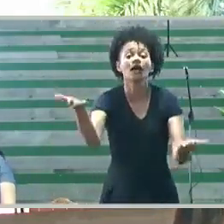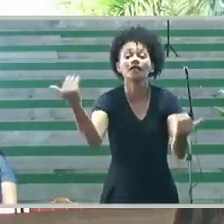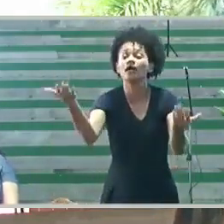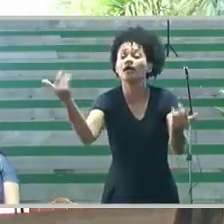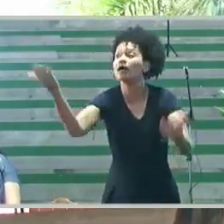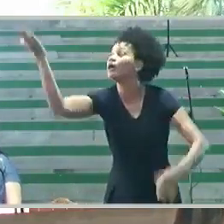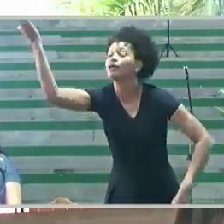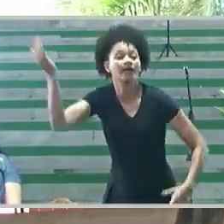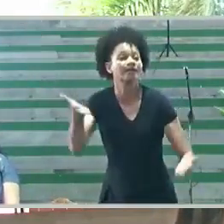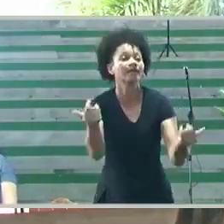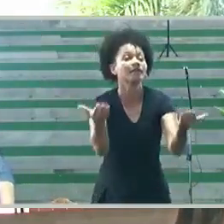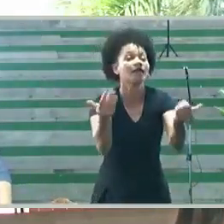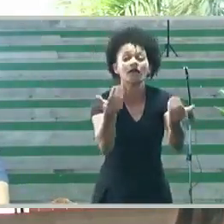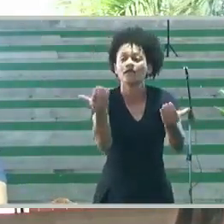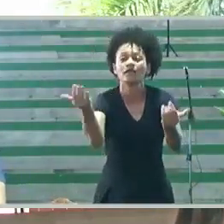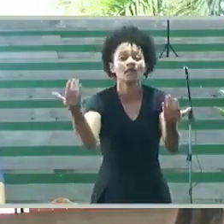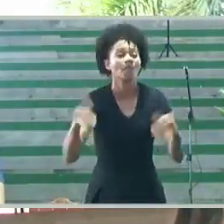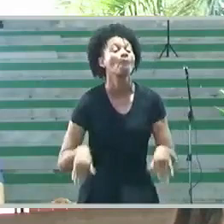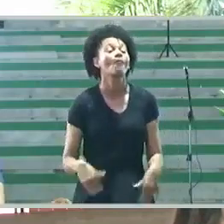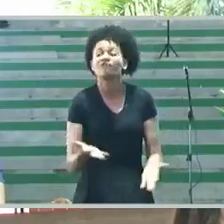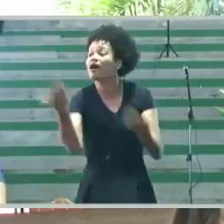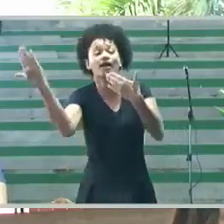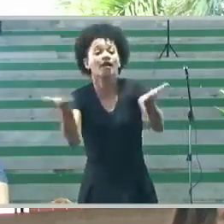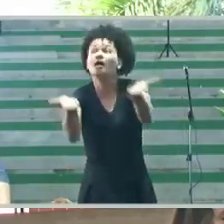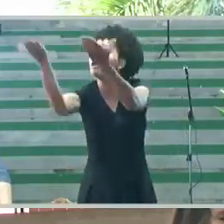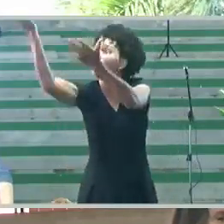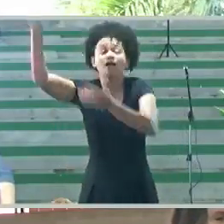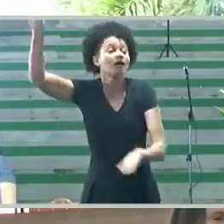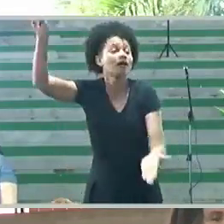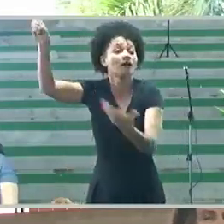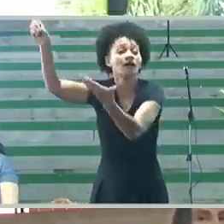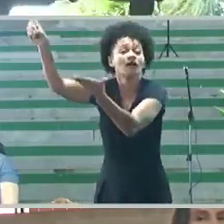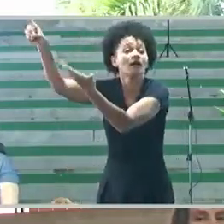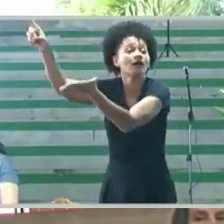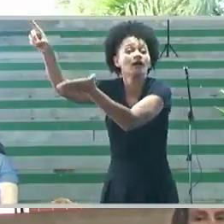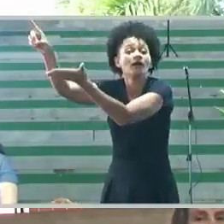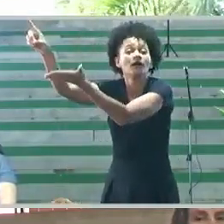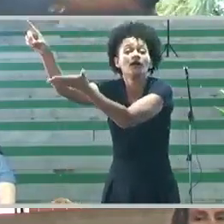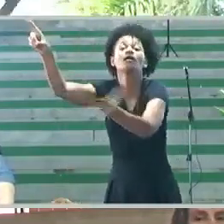Vai. Dá nota. Vai.